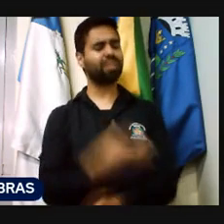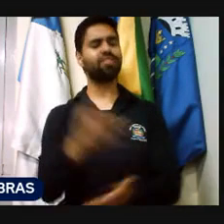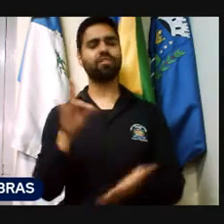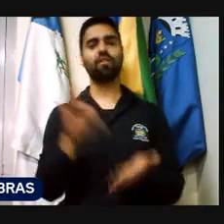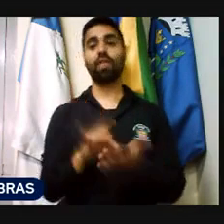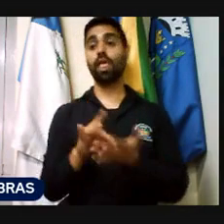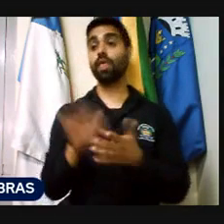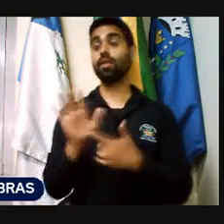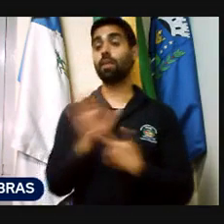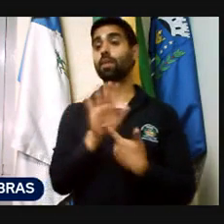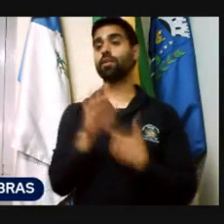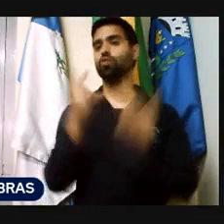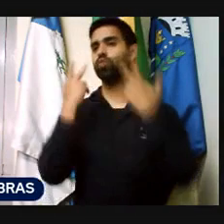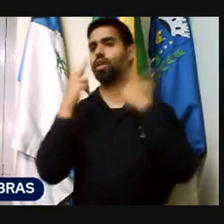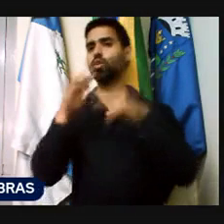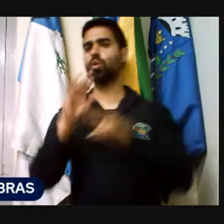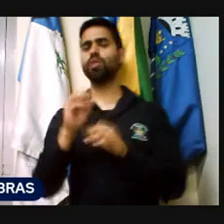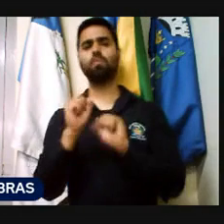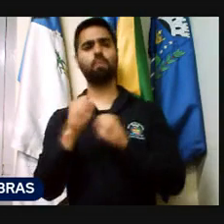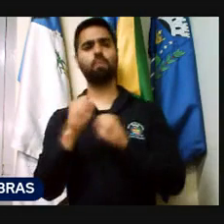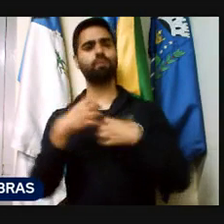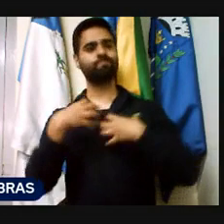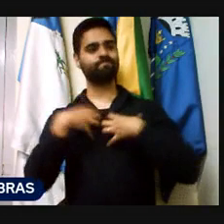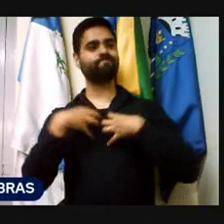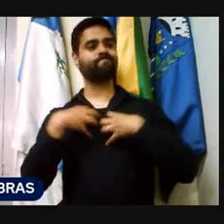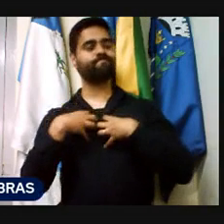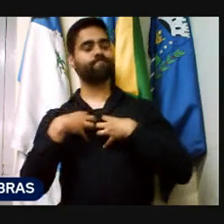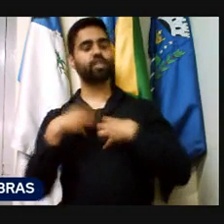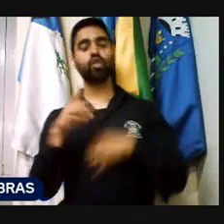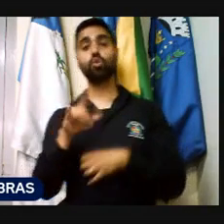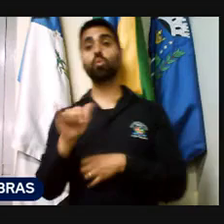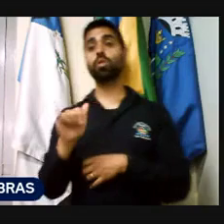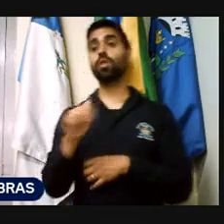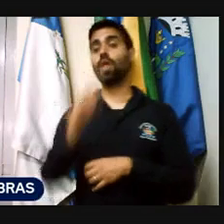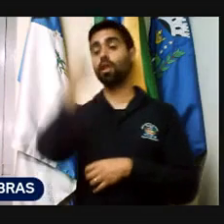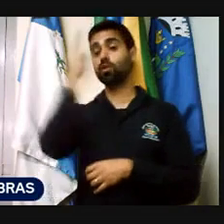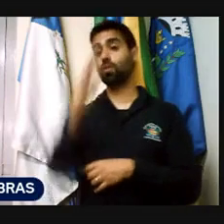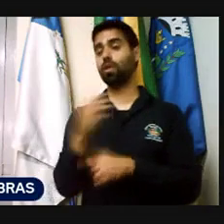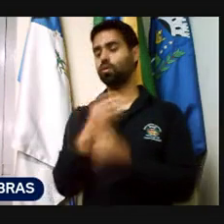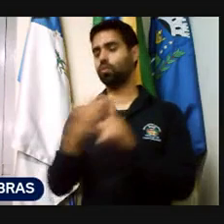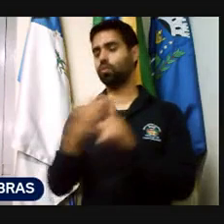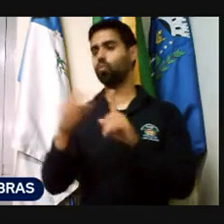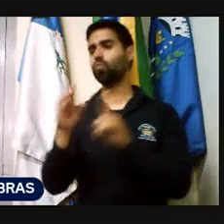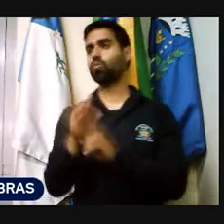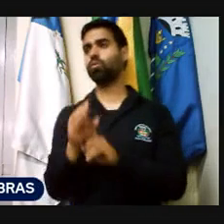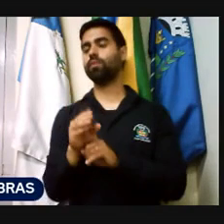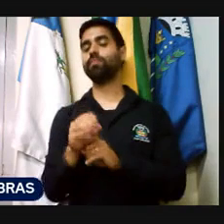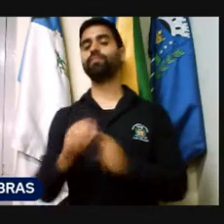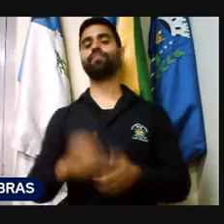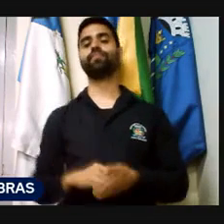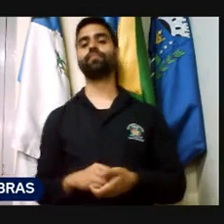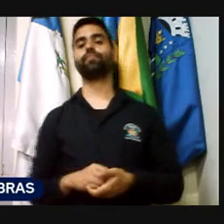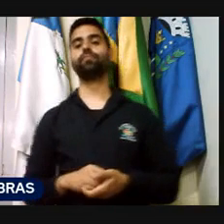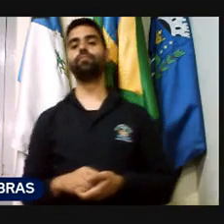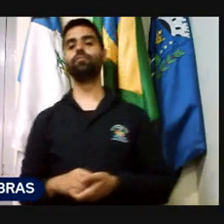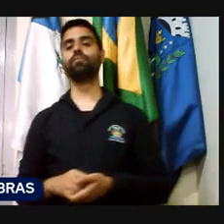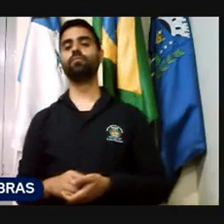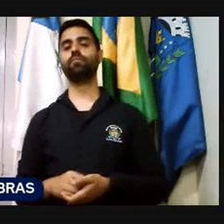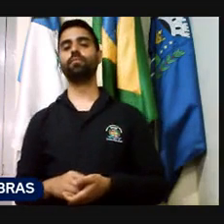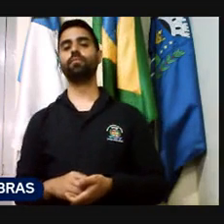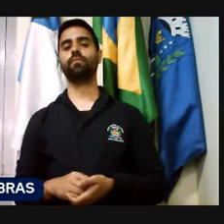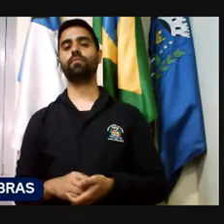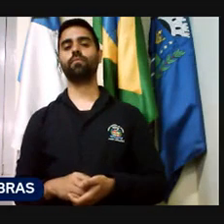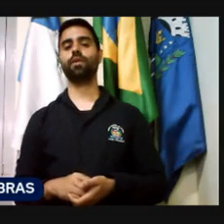essa apresentação, e a gente pôde sentir na pele, no Dia Nacional da Cultura, que foi até uma elevação ao nome